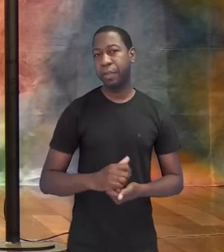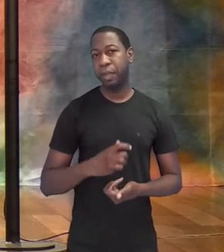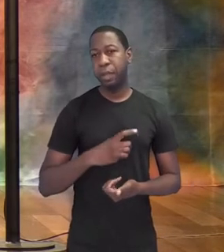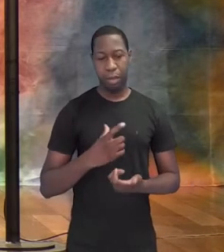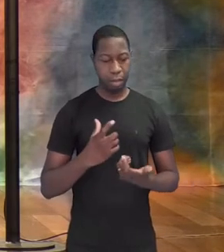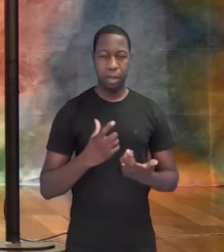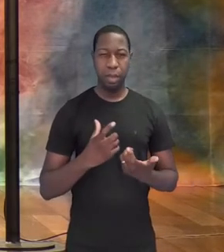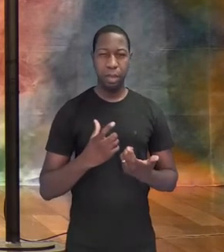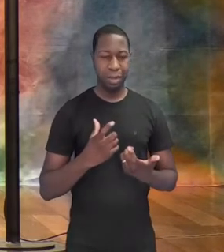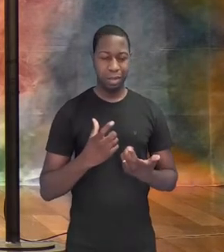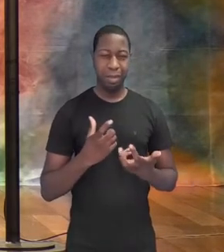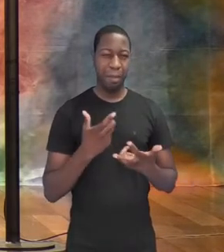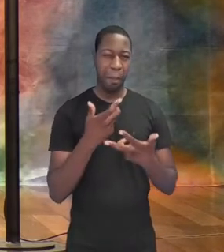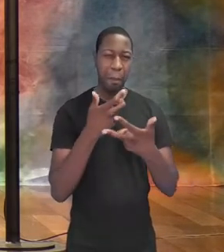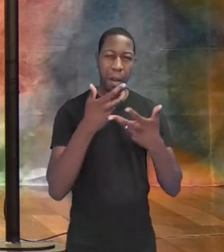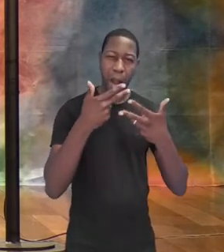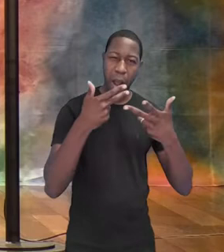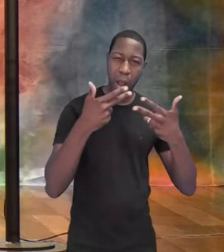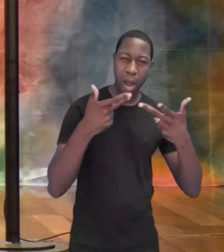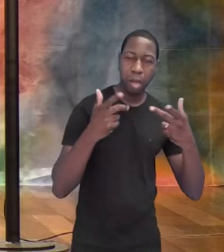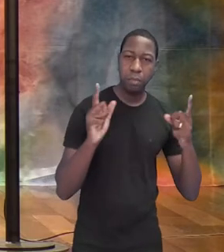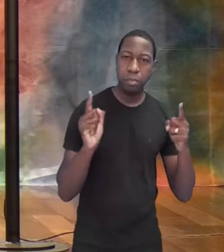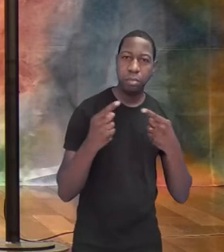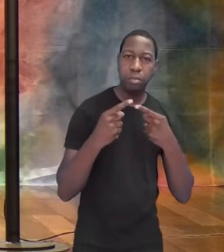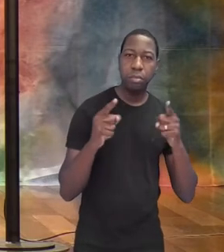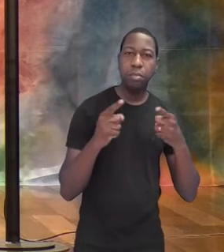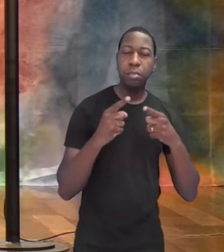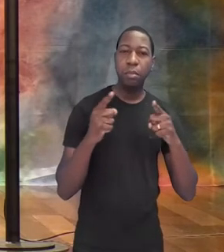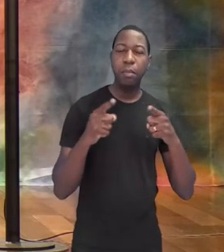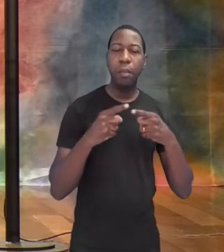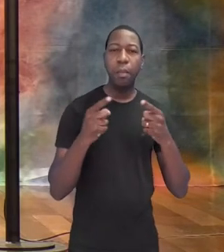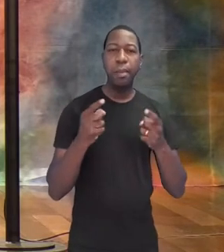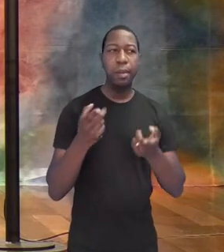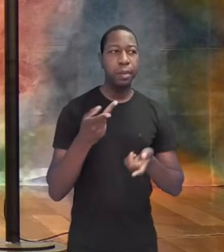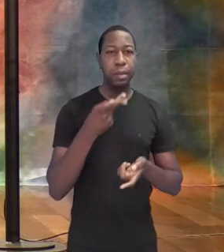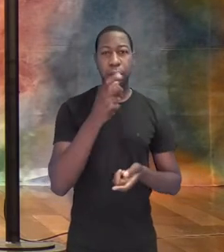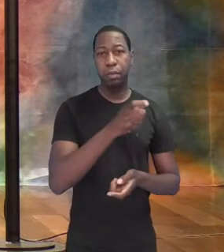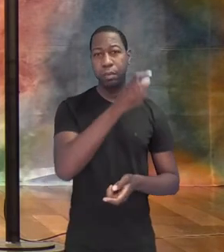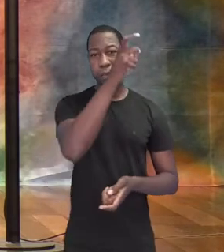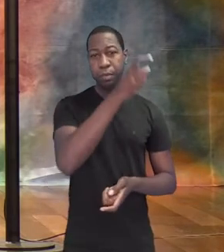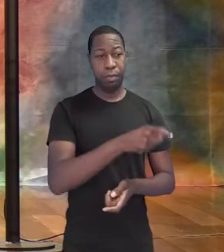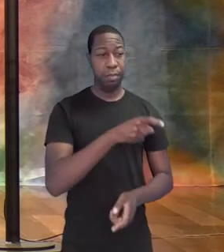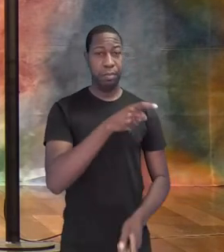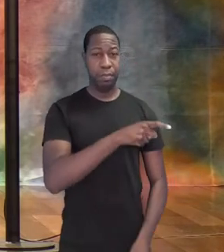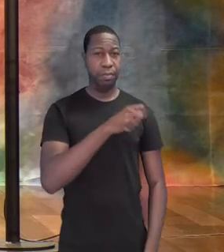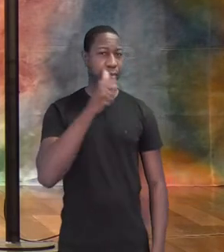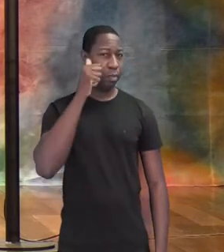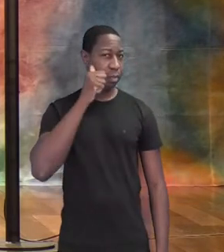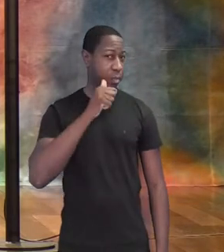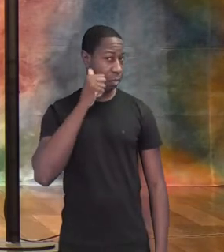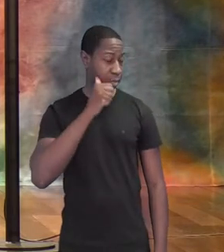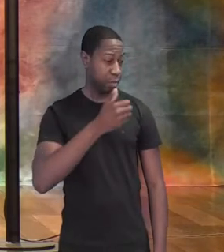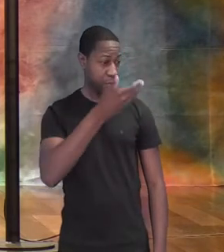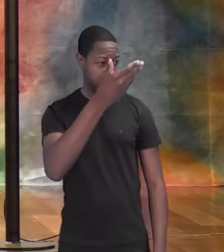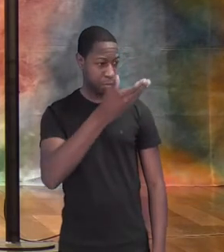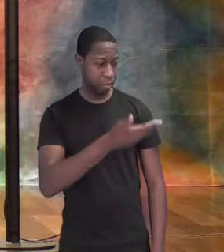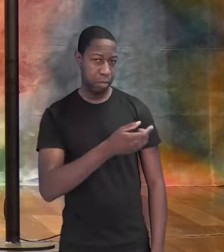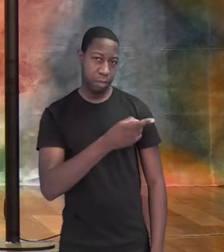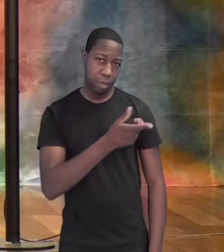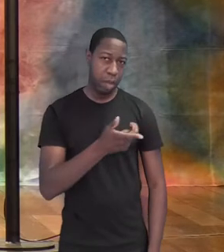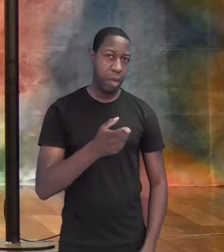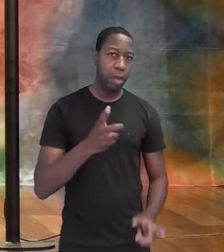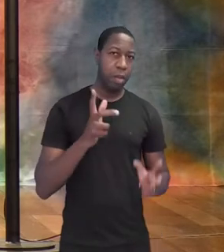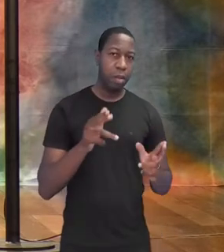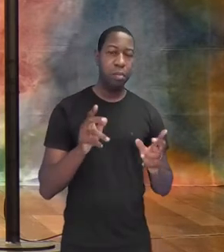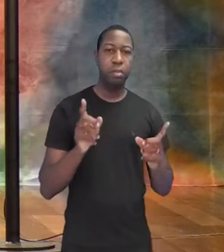Mário, tem várias músicas que falam a respeito da figura feminina como moda